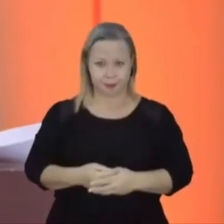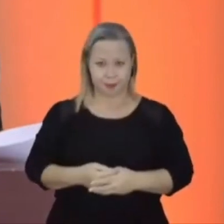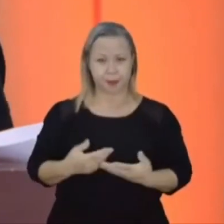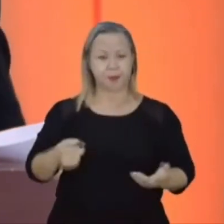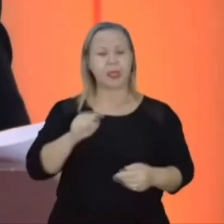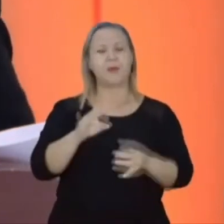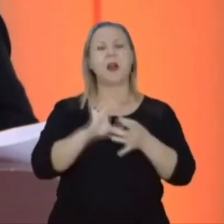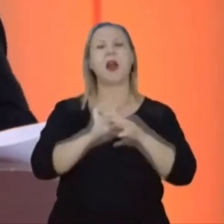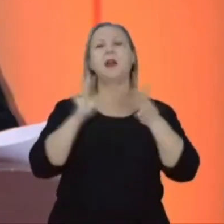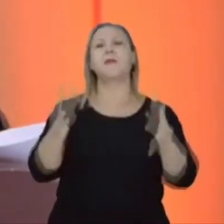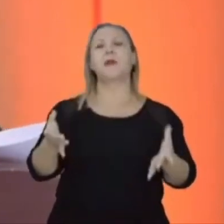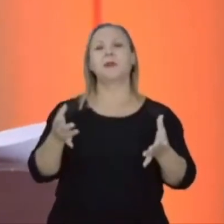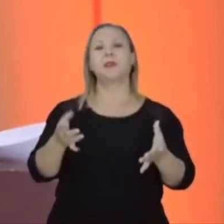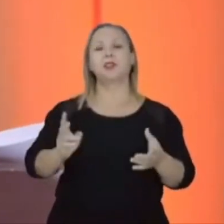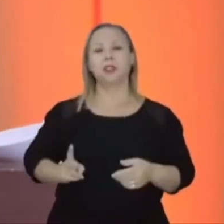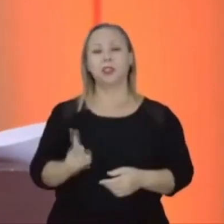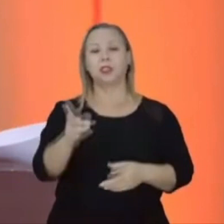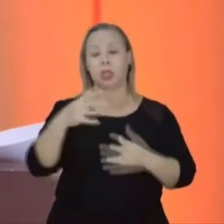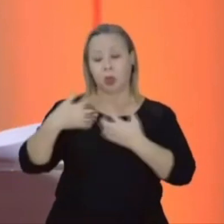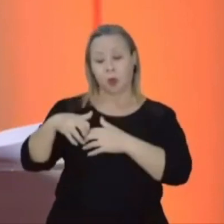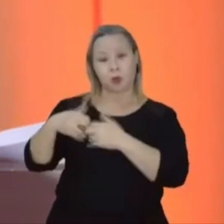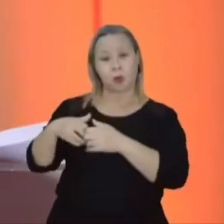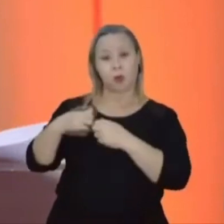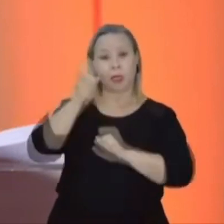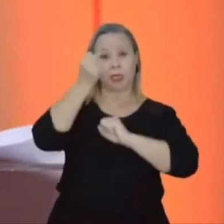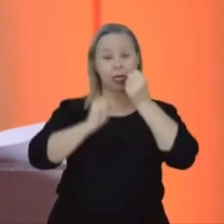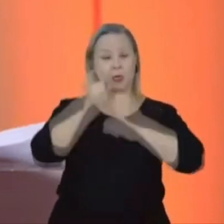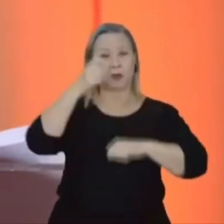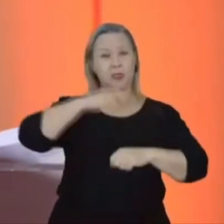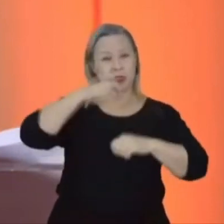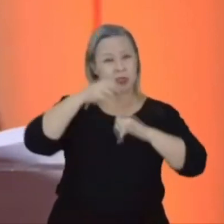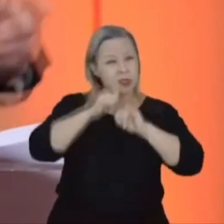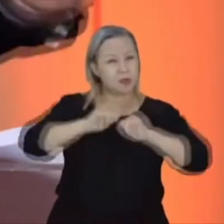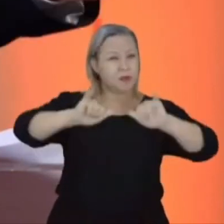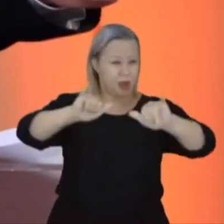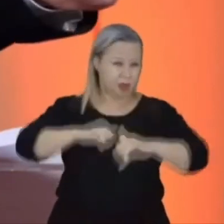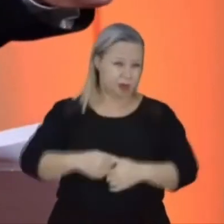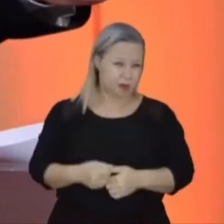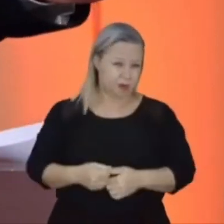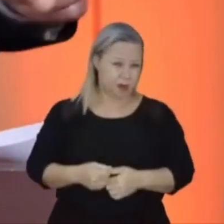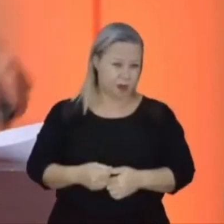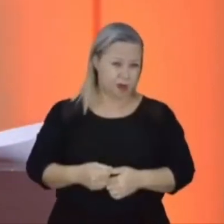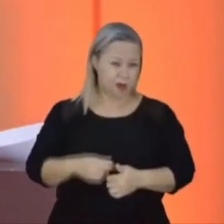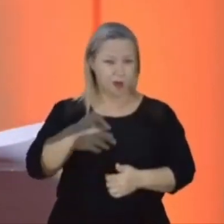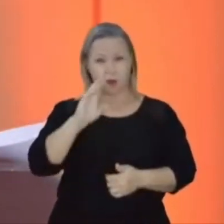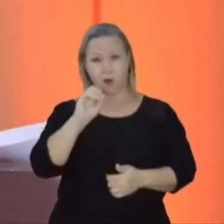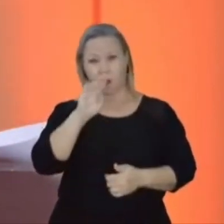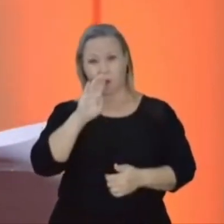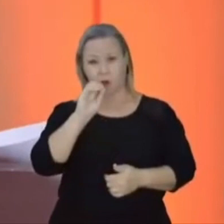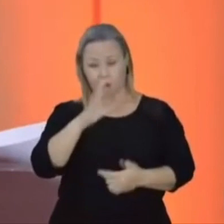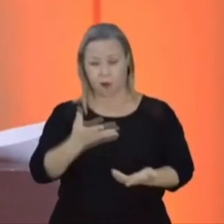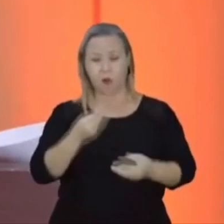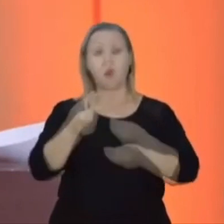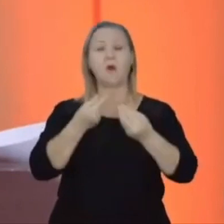o funcionamento da indústria de fake news com robô? Eu não sei, eu estava conversando hoje de manhã no carro, a